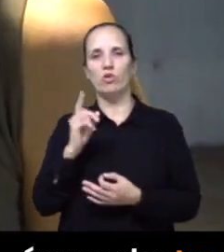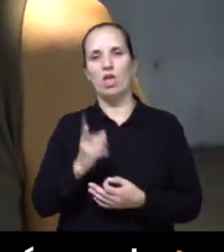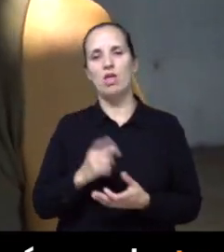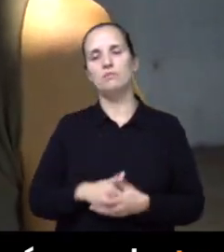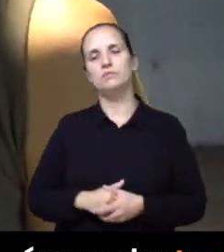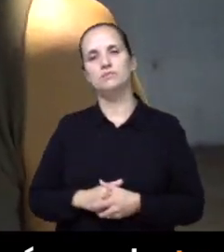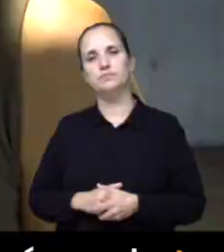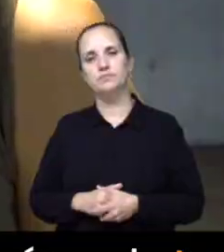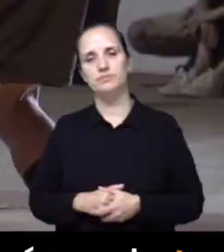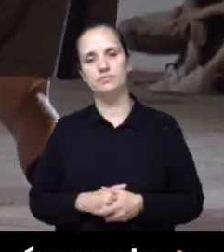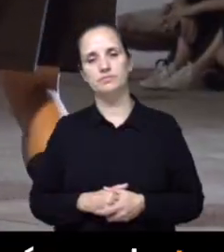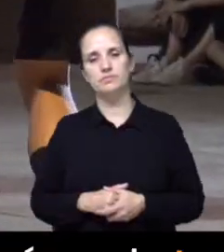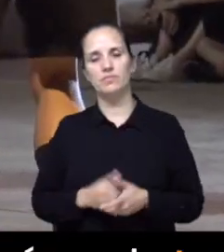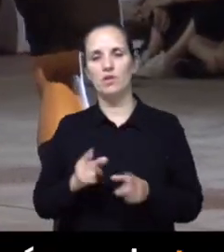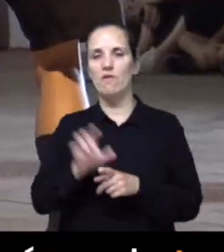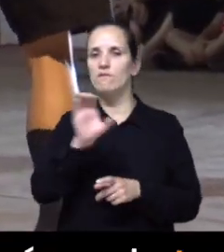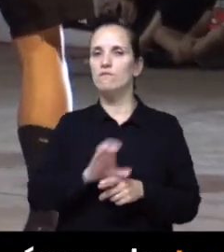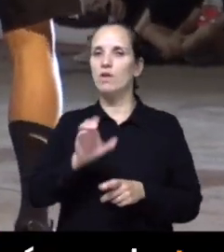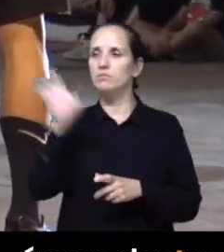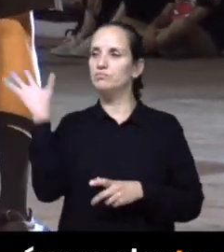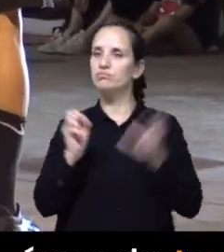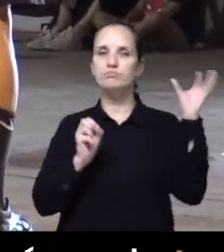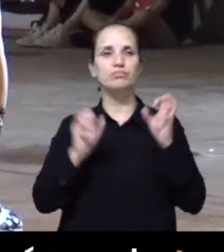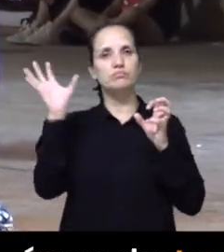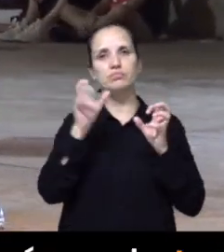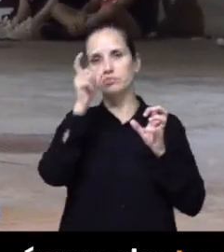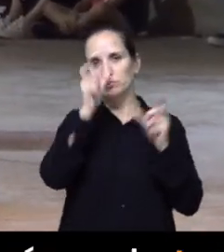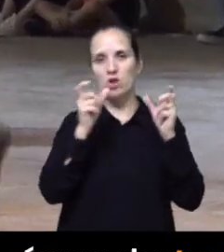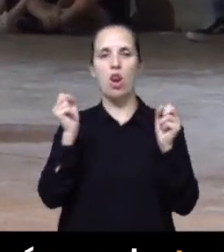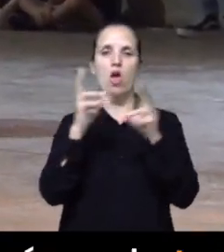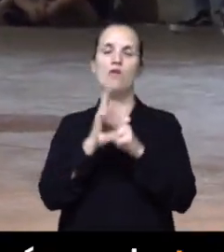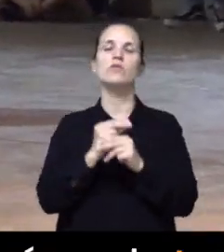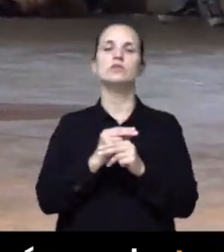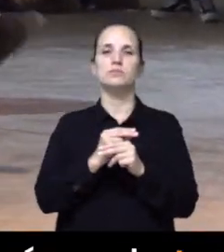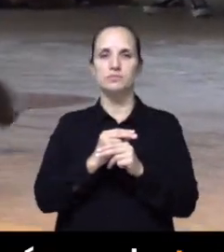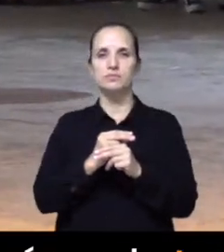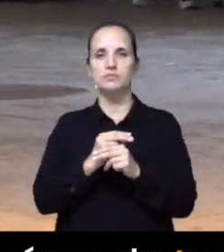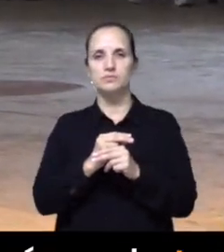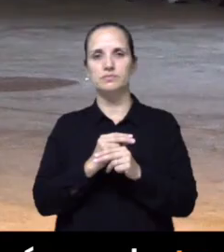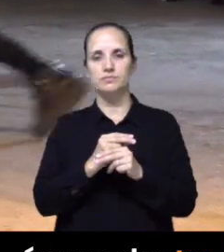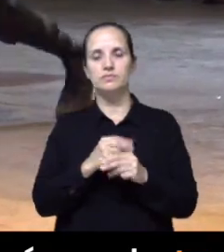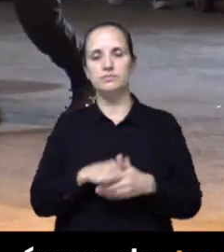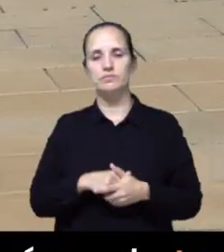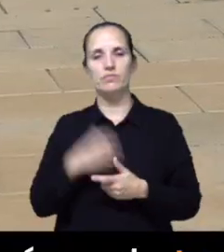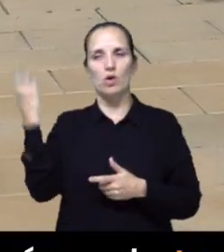e foi assim, sim. Que é uma forma de trazer pessoas novas,